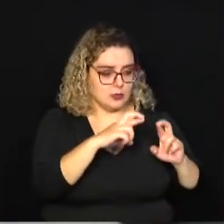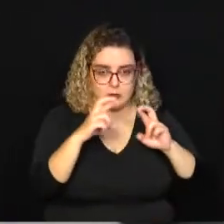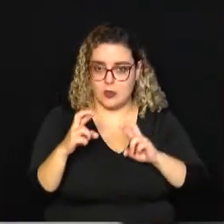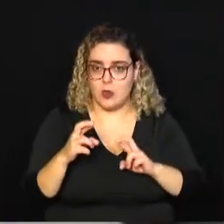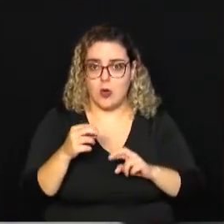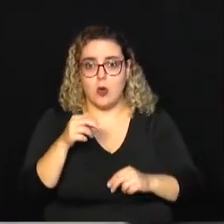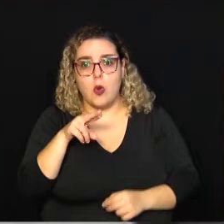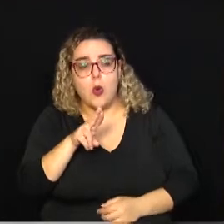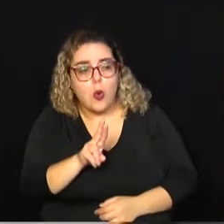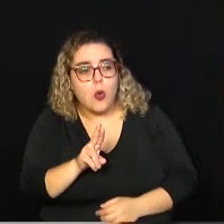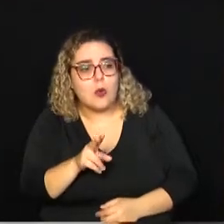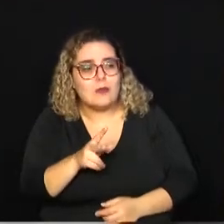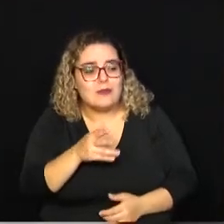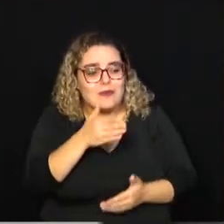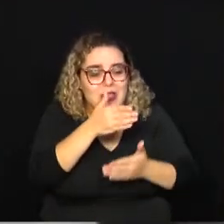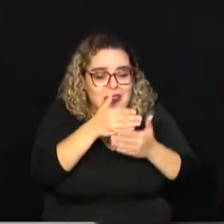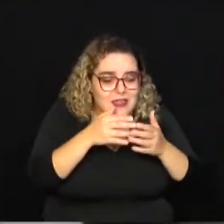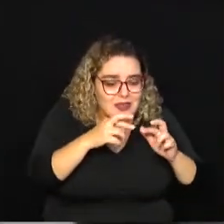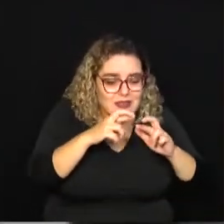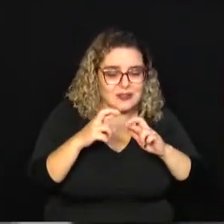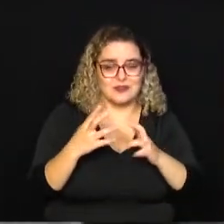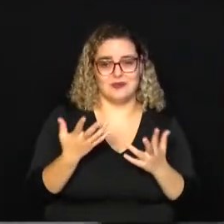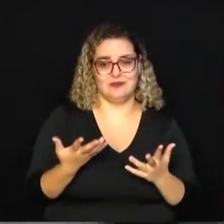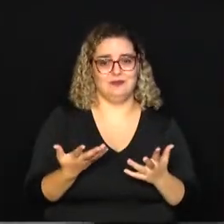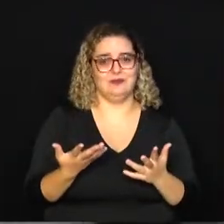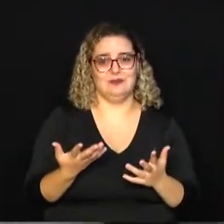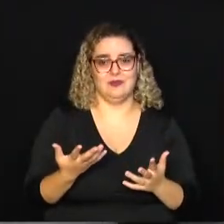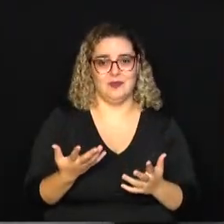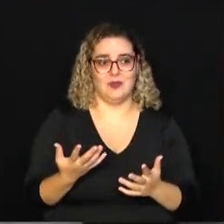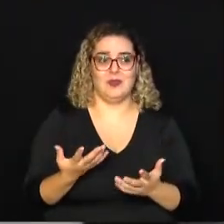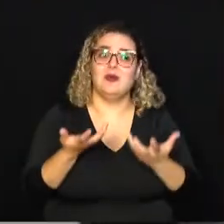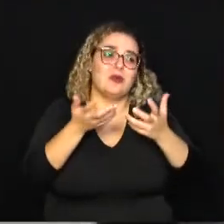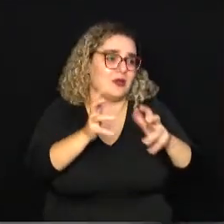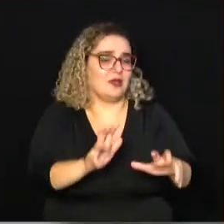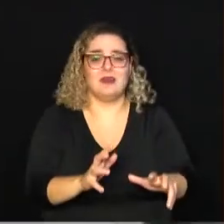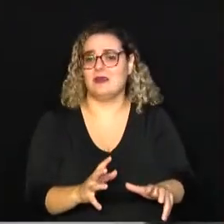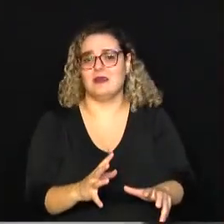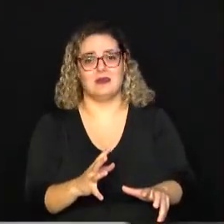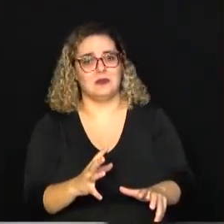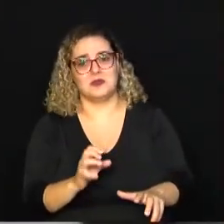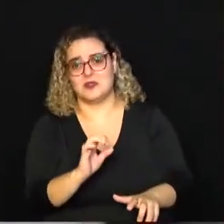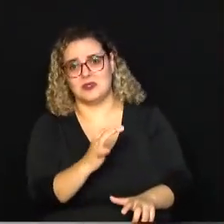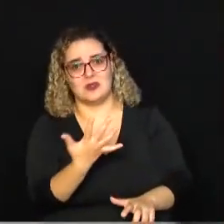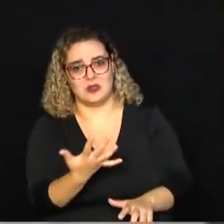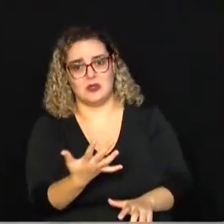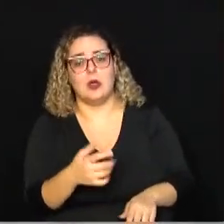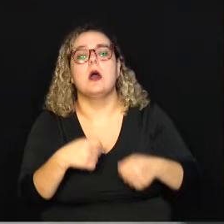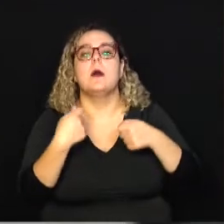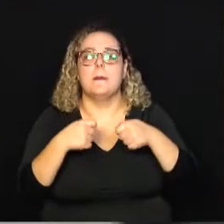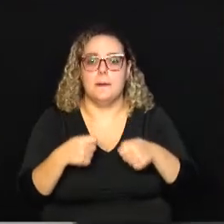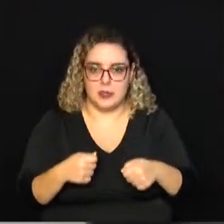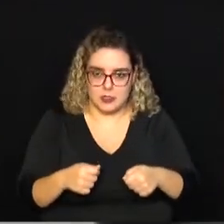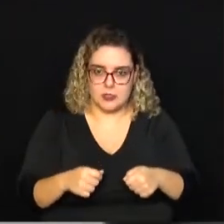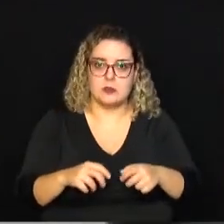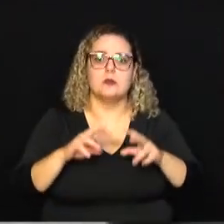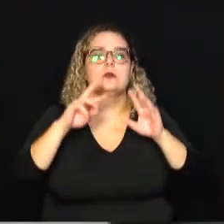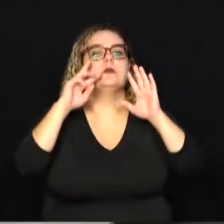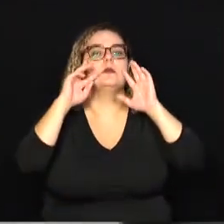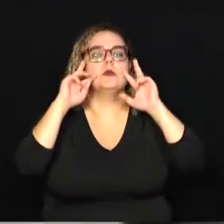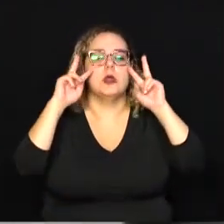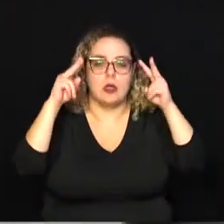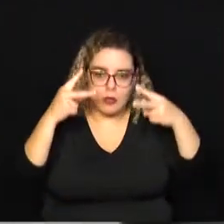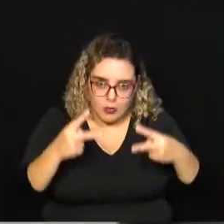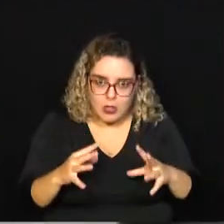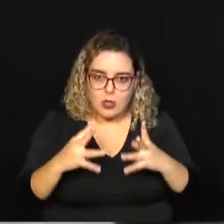parcialmente. Isso é tudo que nós não queremos que aconteça, né? Eu acho que tem que ser reconhecido aqui e aplaudido a medida que está sendo realizada junto ao Hospital